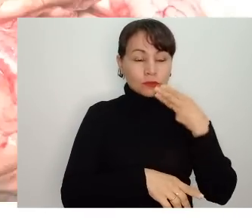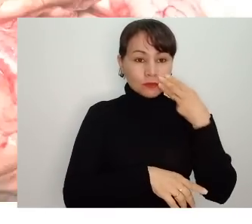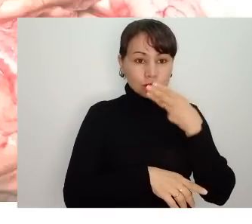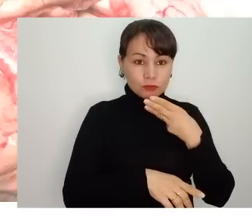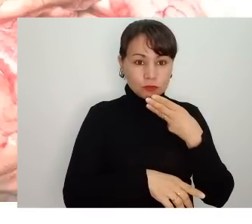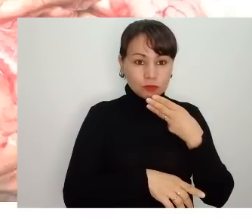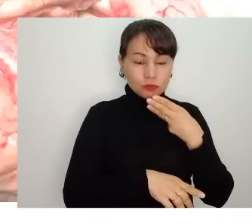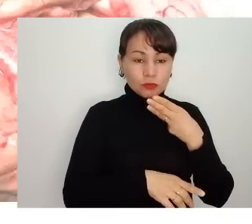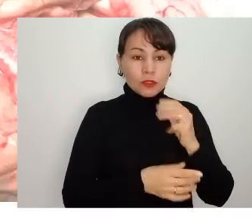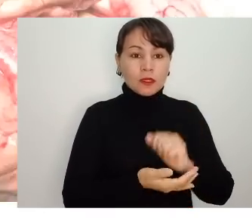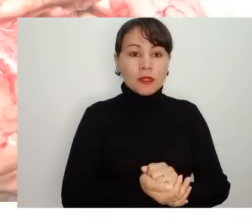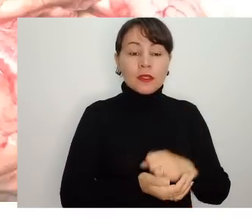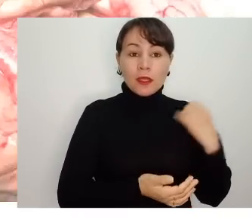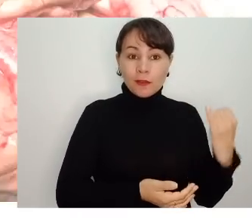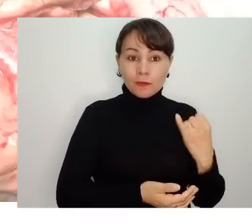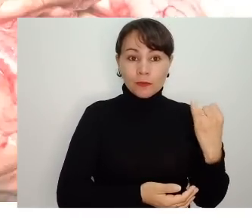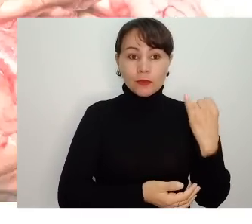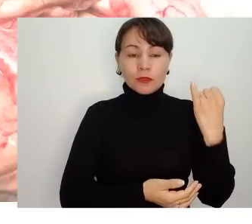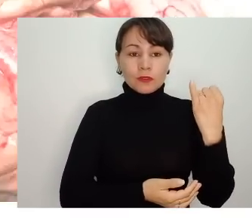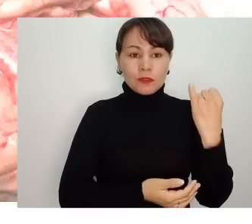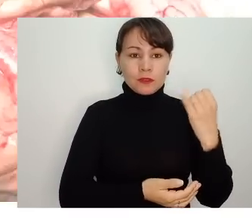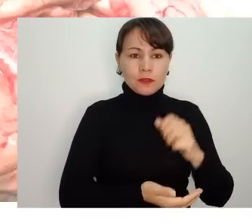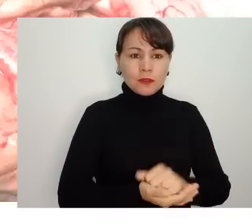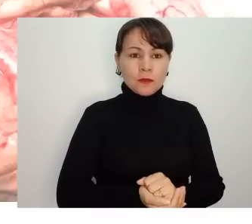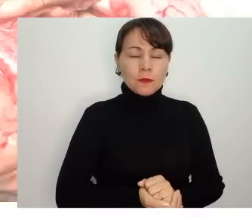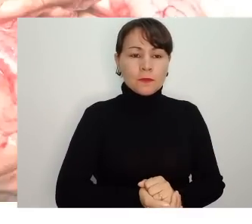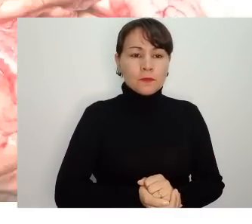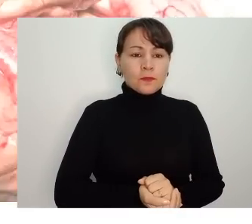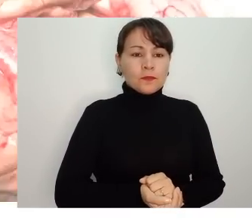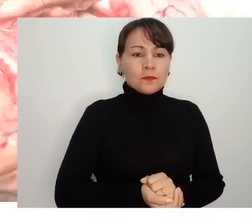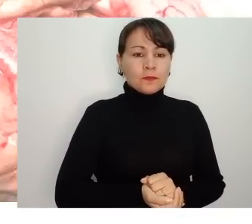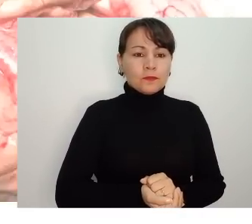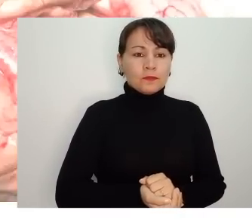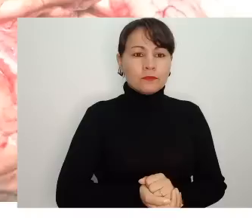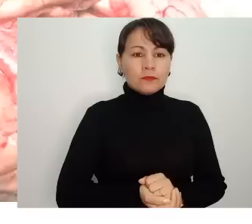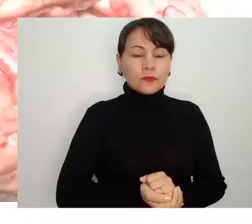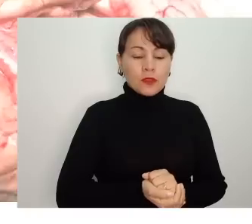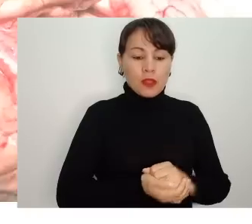A glicose é uma substância que ela é